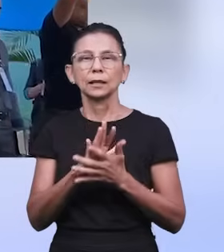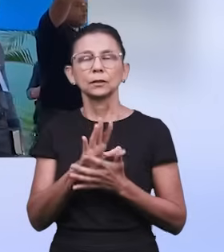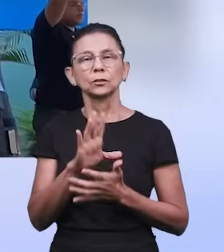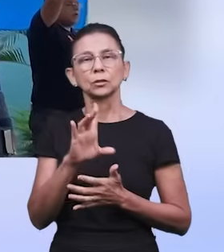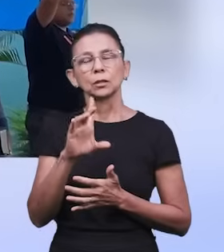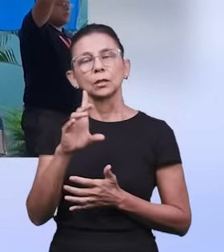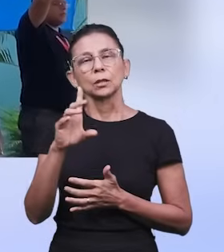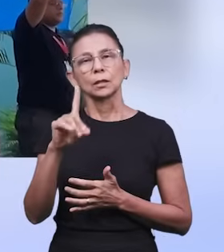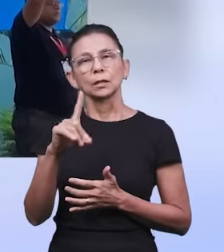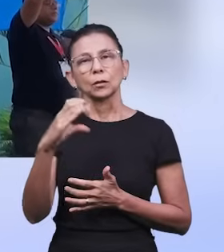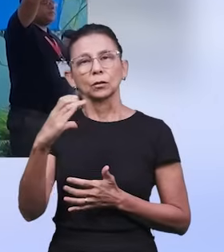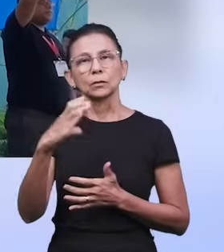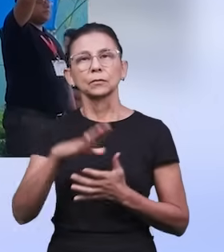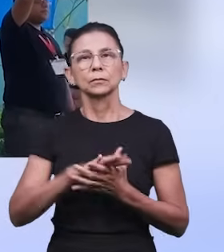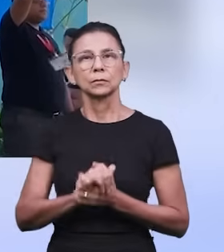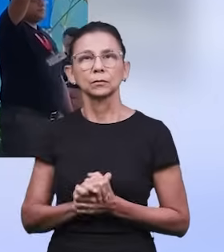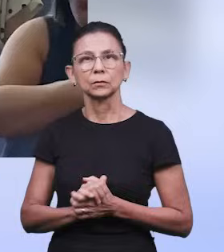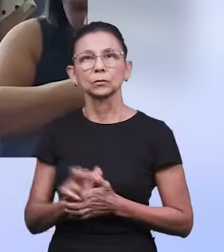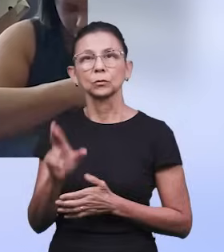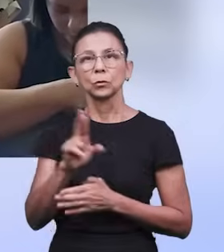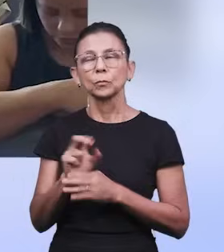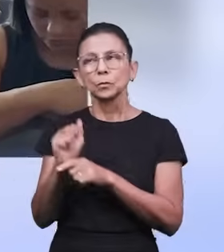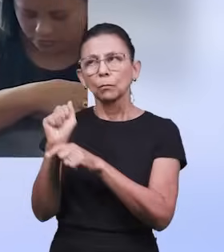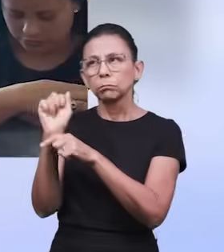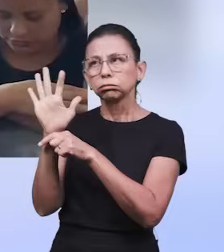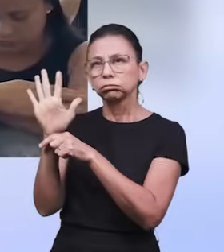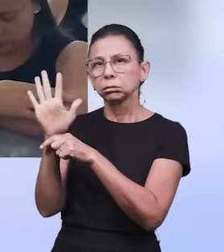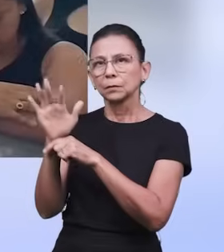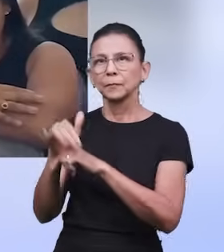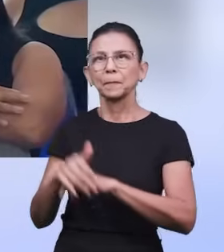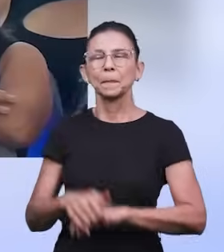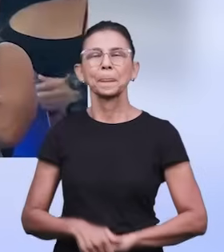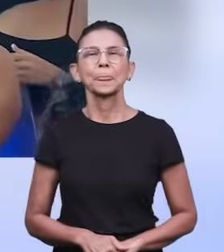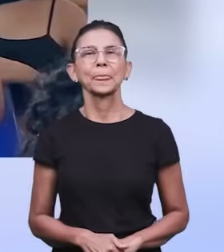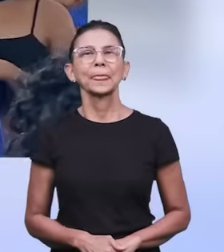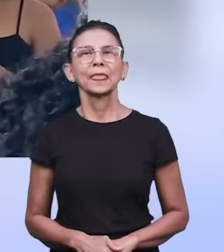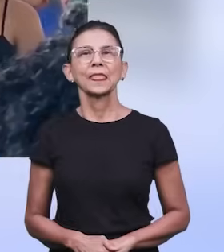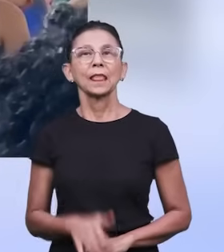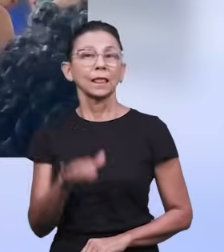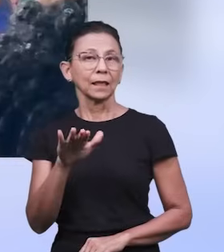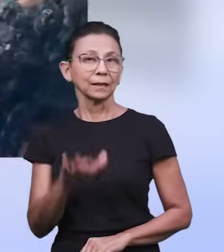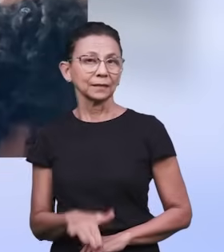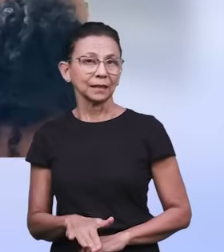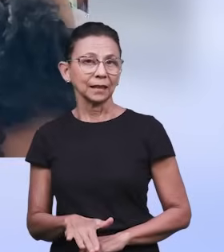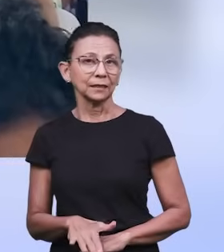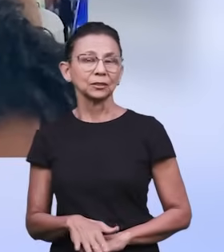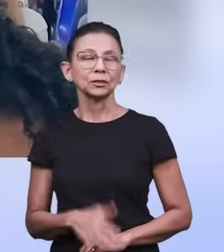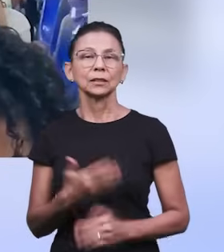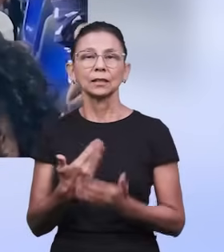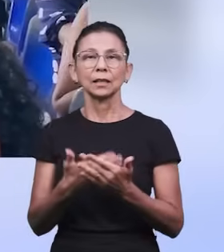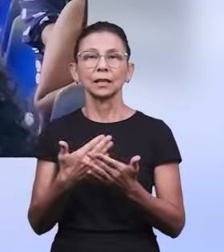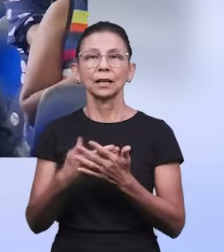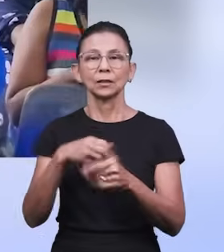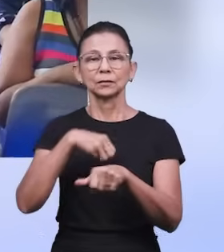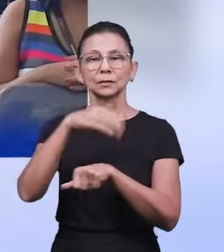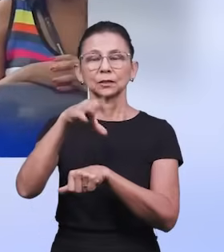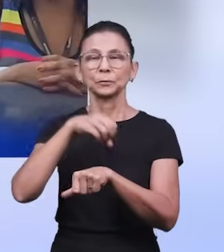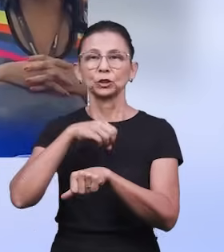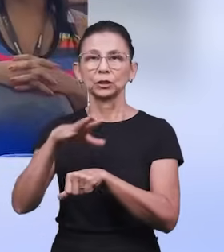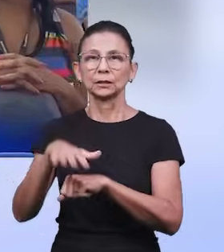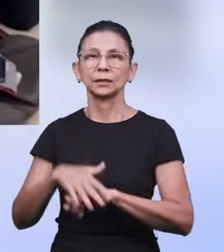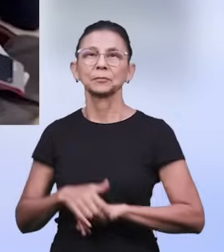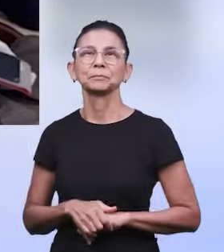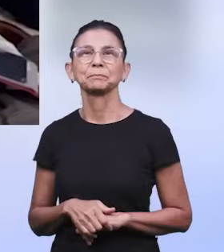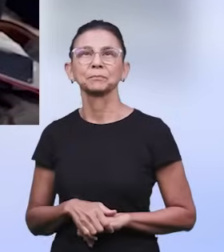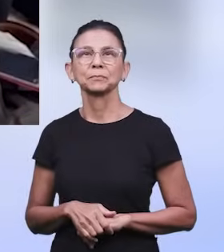decodificador e do uso da projeção nas igrejas. Uma grande bênção para todos. Pela tarde, assistimos às aulas transmitidas via